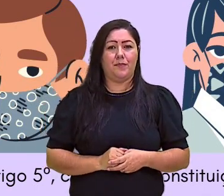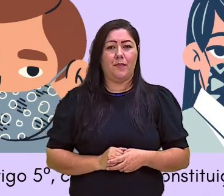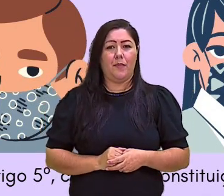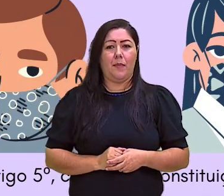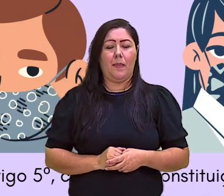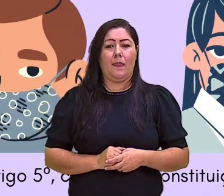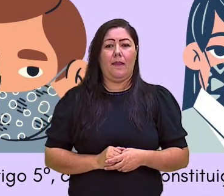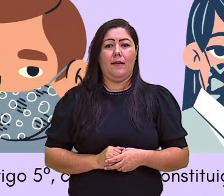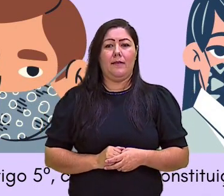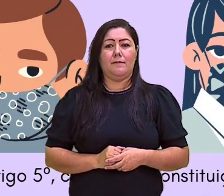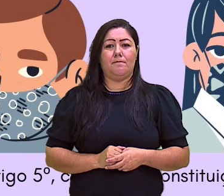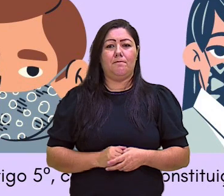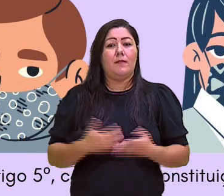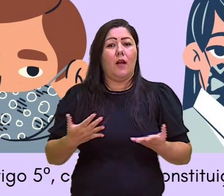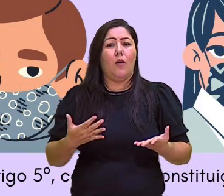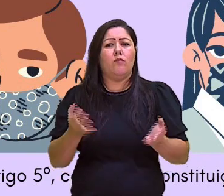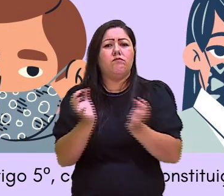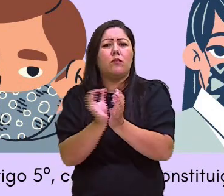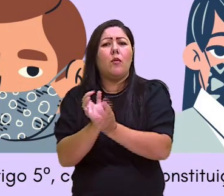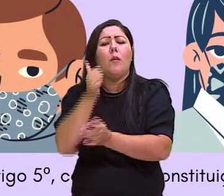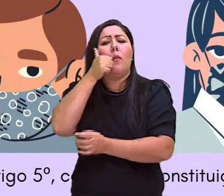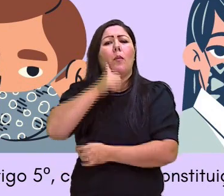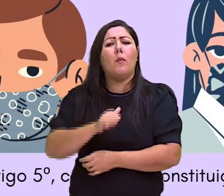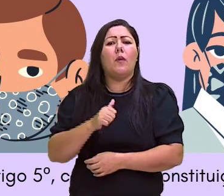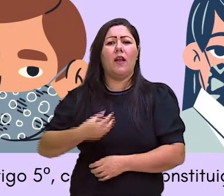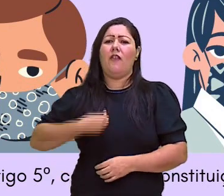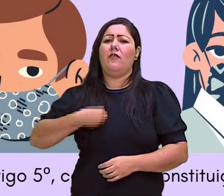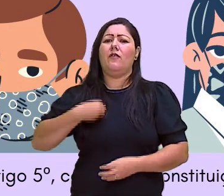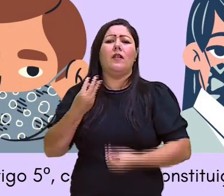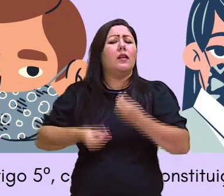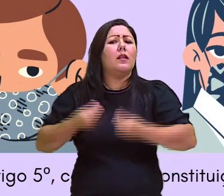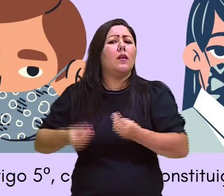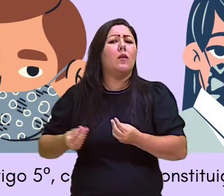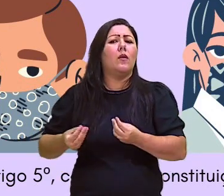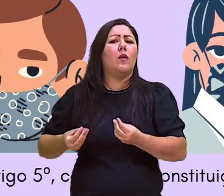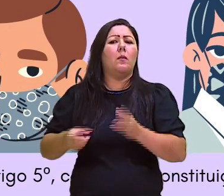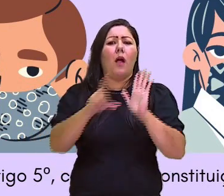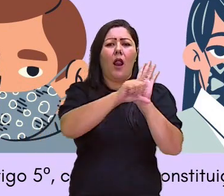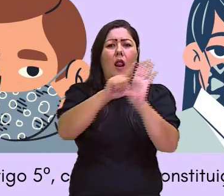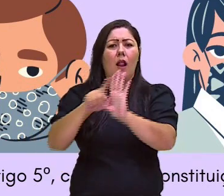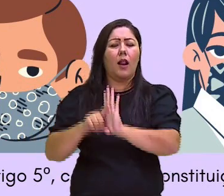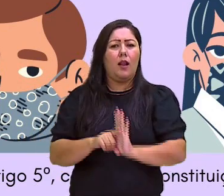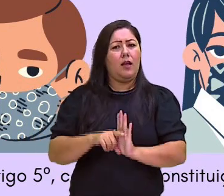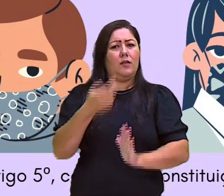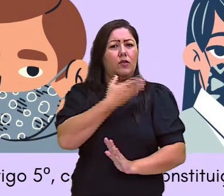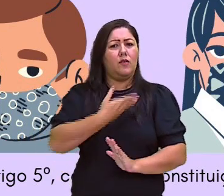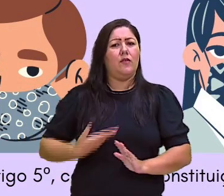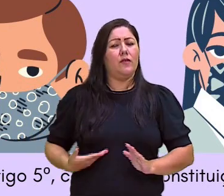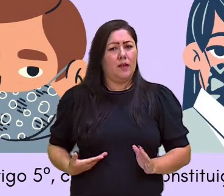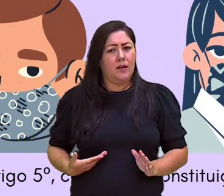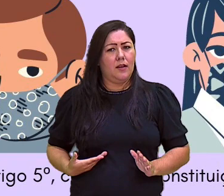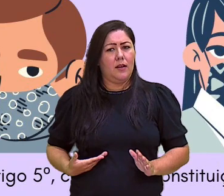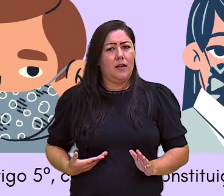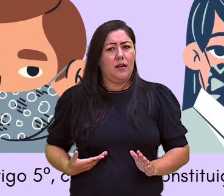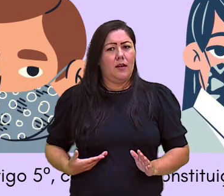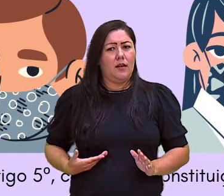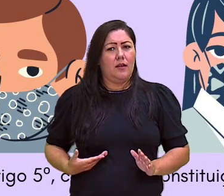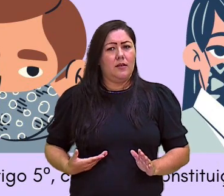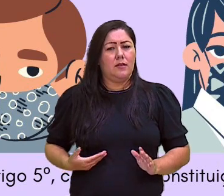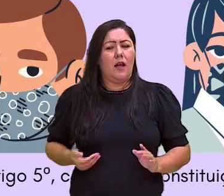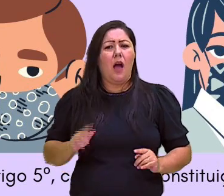atualidade. Como as mulheres vivem? As leis e os governantes atuam para que essa declaração